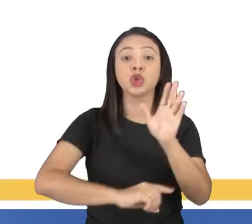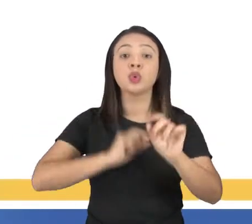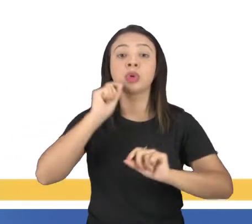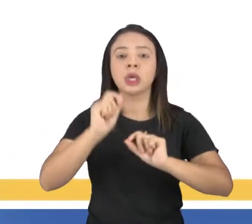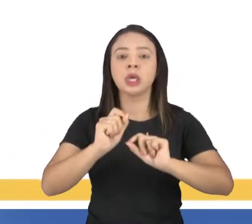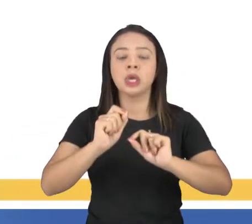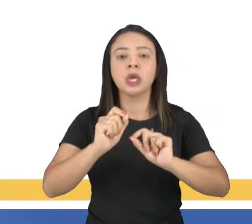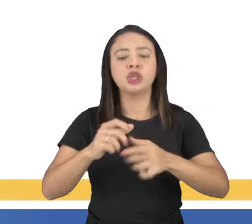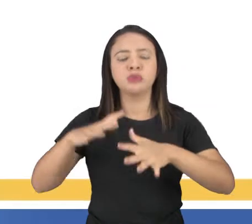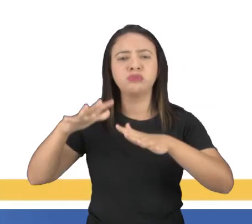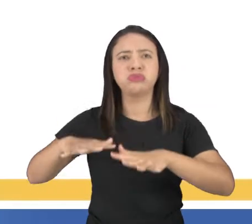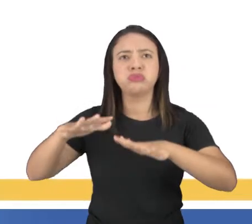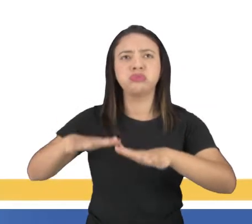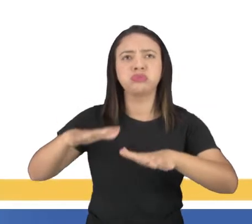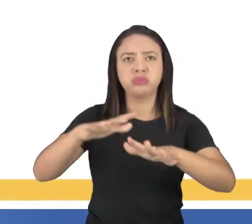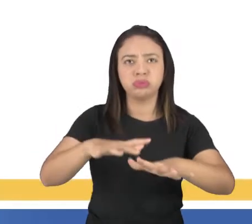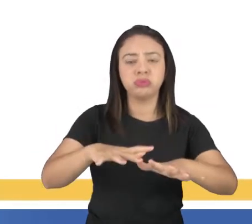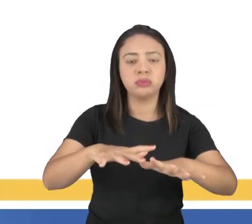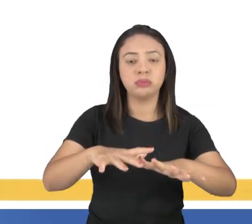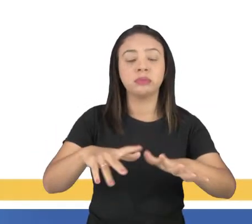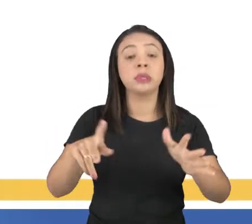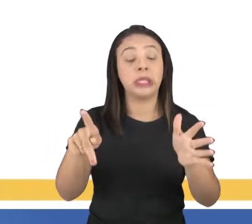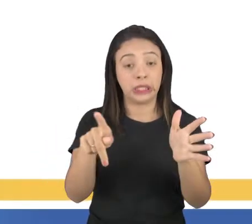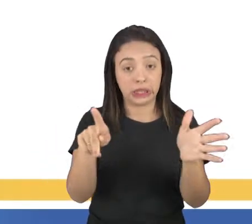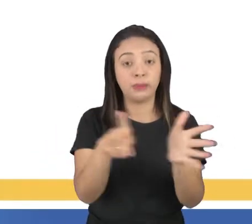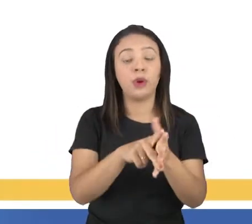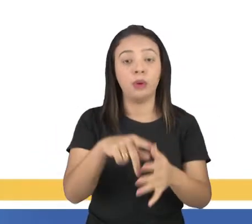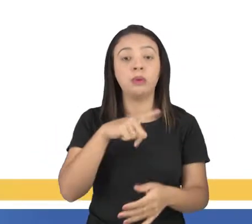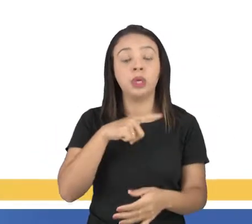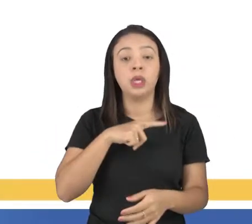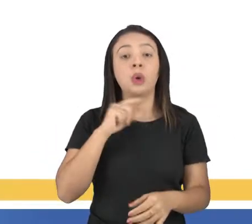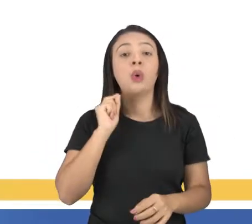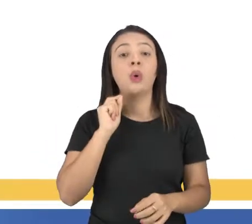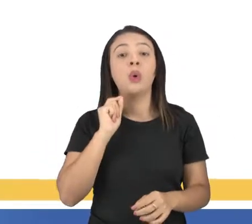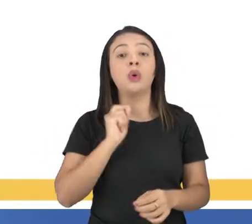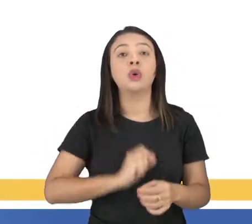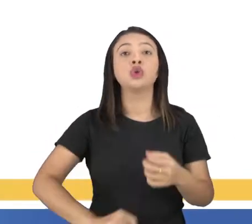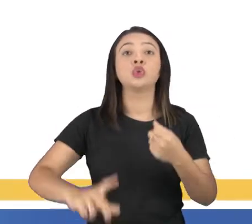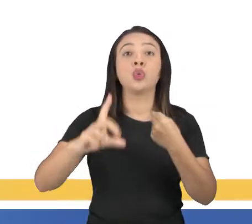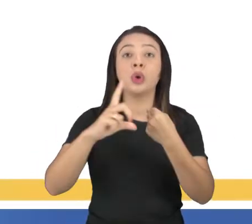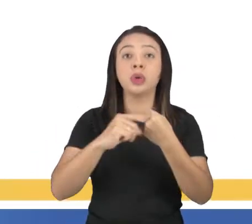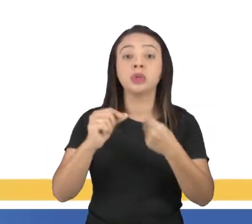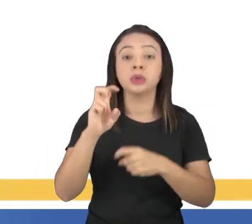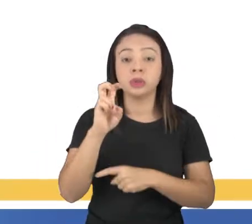é assegurado pelo artigo 5º, inciso